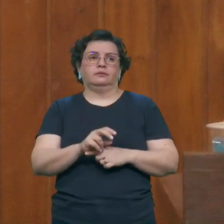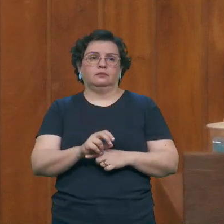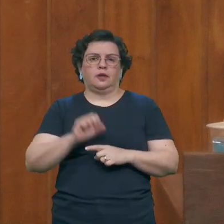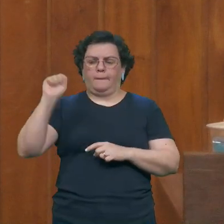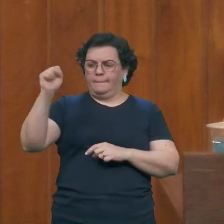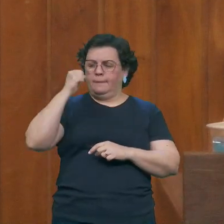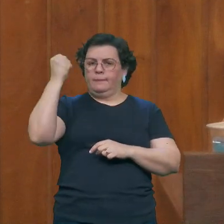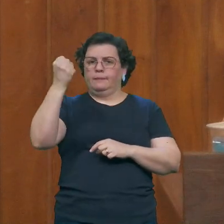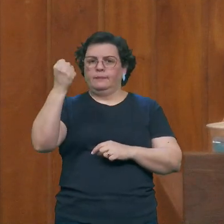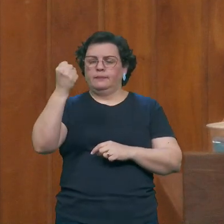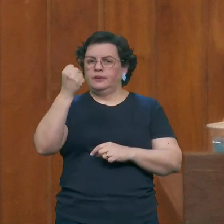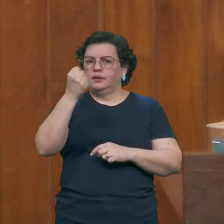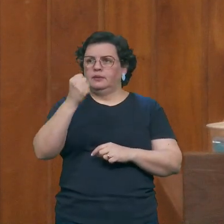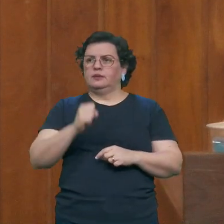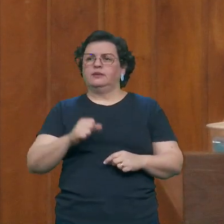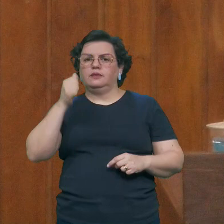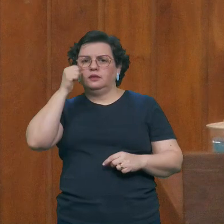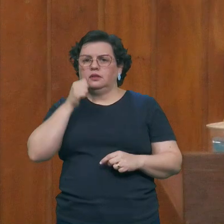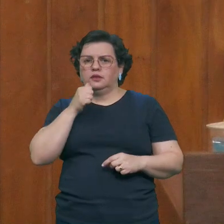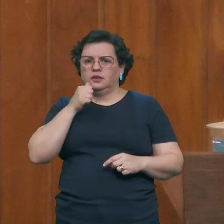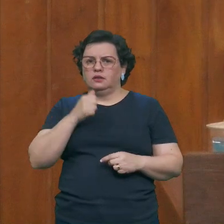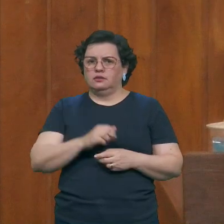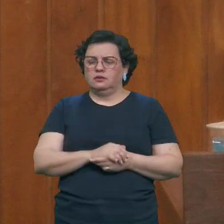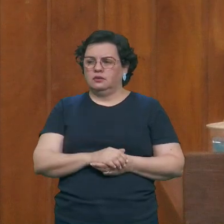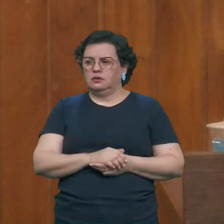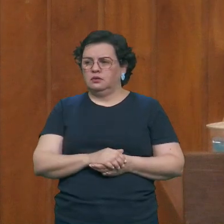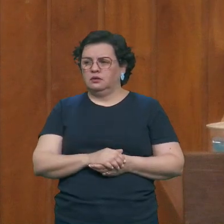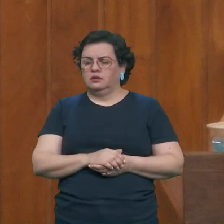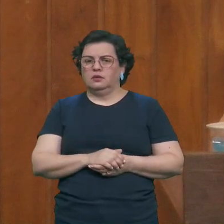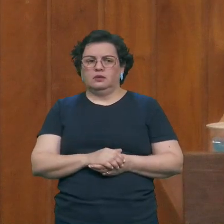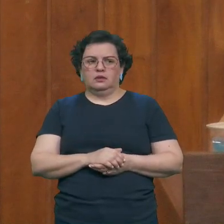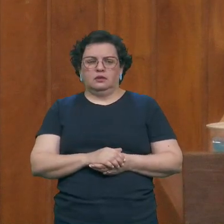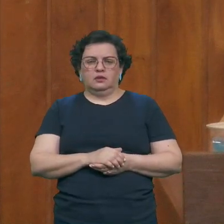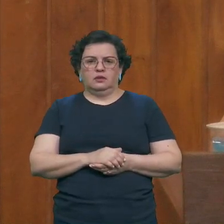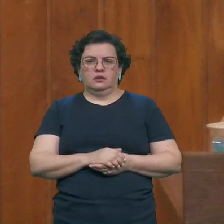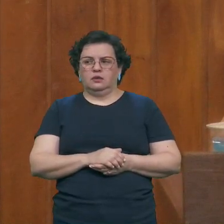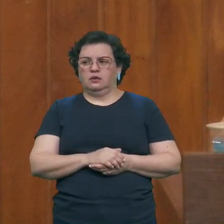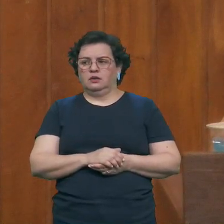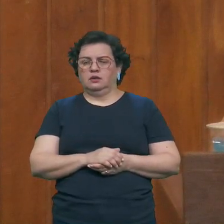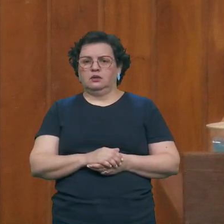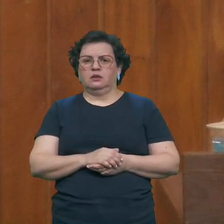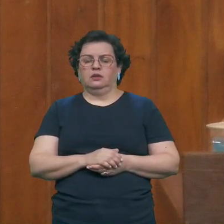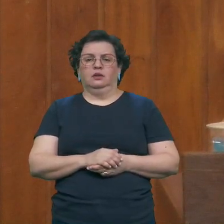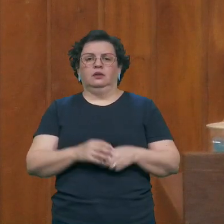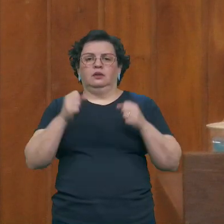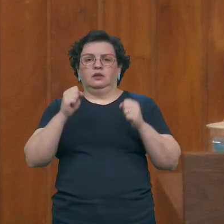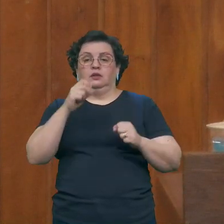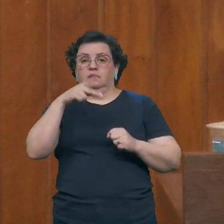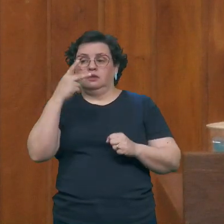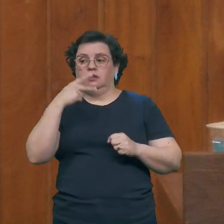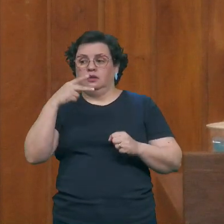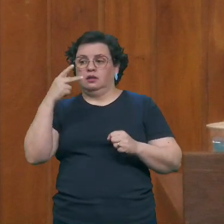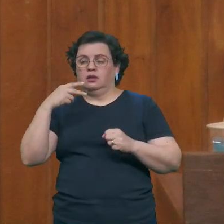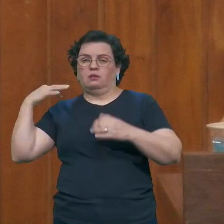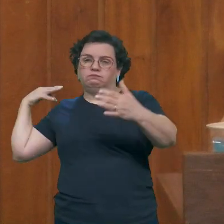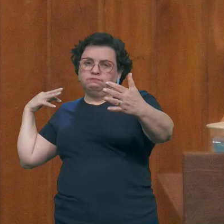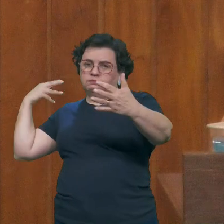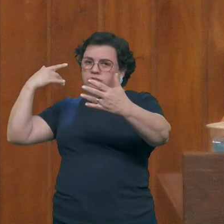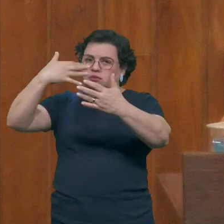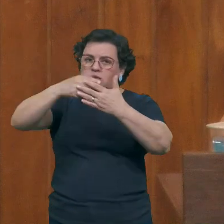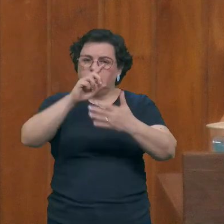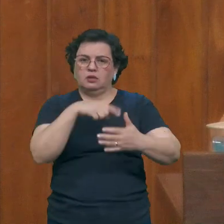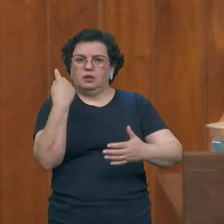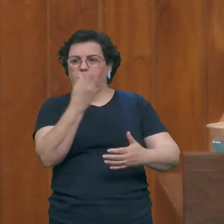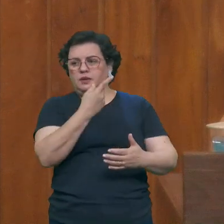empoderamento feminino em todos os seus aspectos. Podemos dizer que, nos últimos anos, estamos conquistando o poder